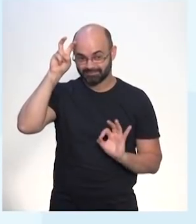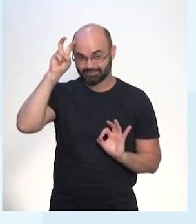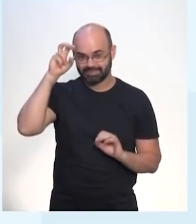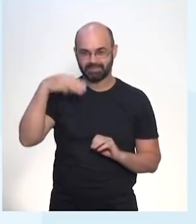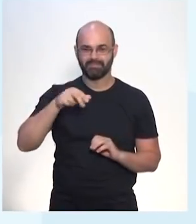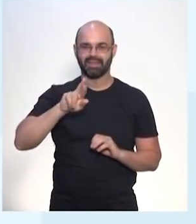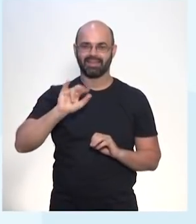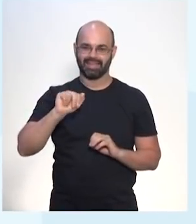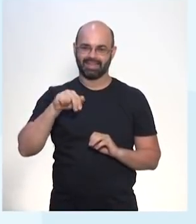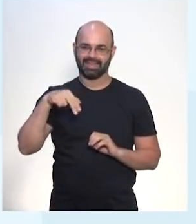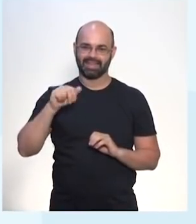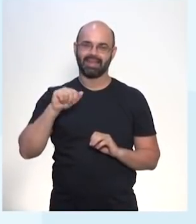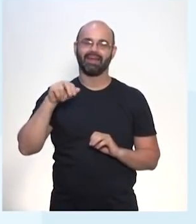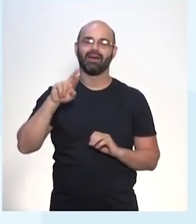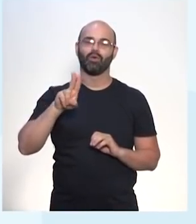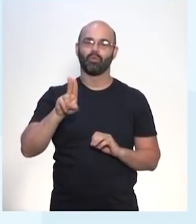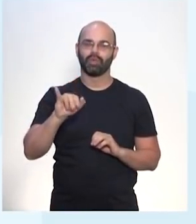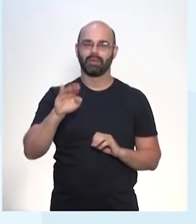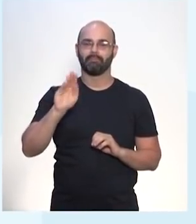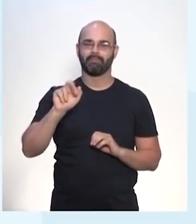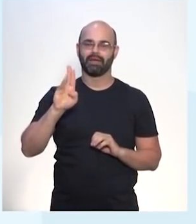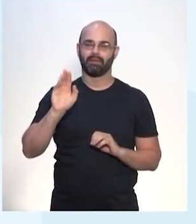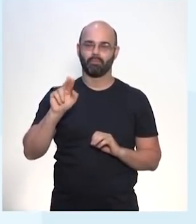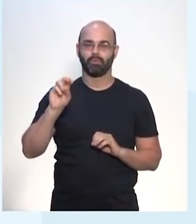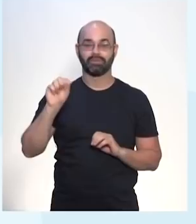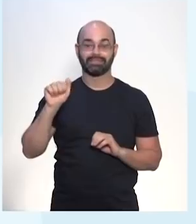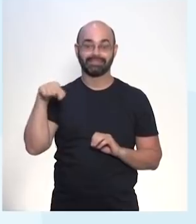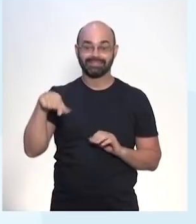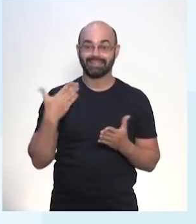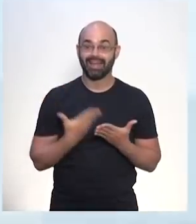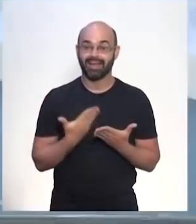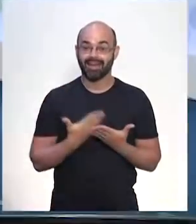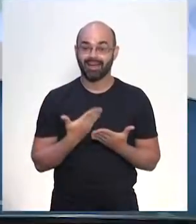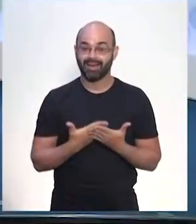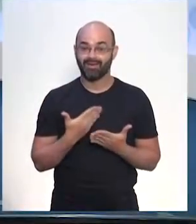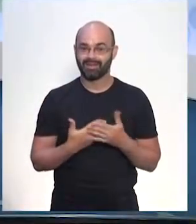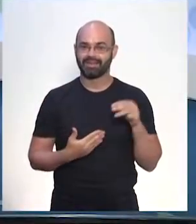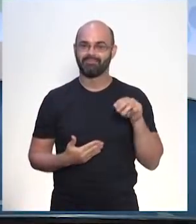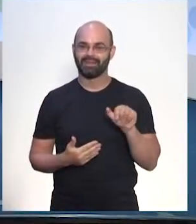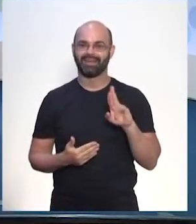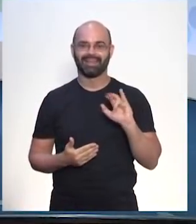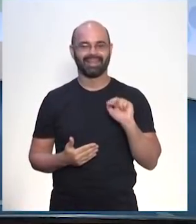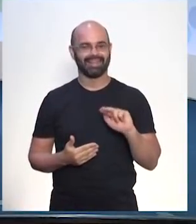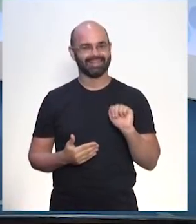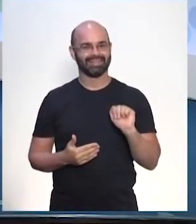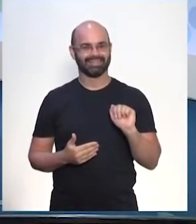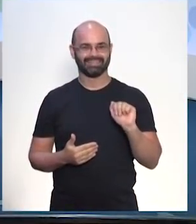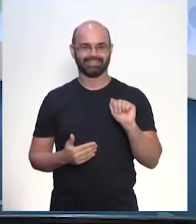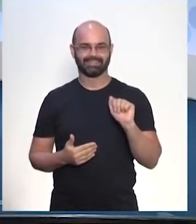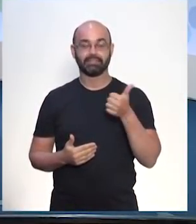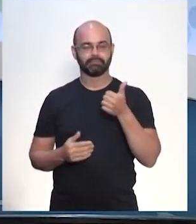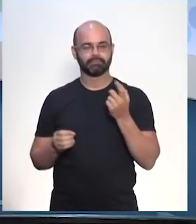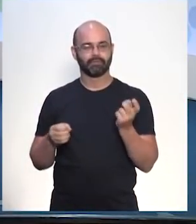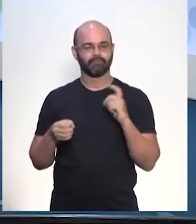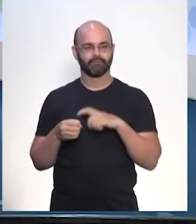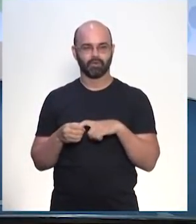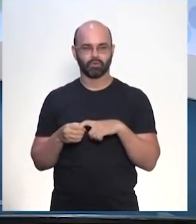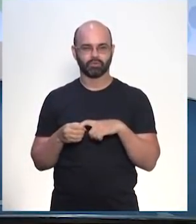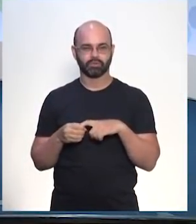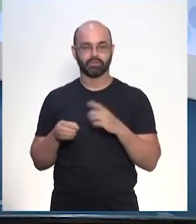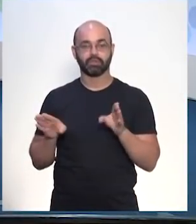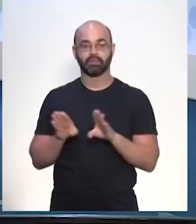Rui Barbosa aqui. Marina Rui Barbosa. Não esqueçam, hein, gente? Nesta aula. Marina Rui Barbosa. Até lá, estará gente. aqui. E a gente volta agora com